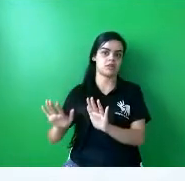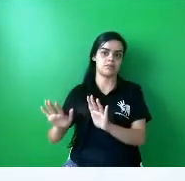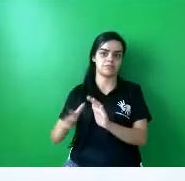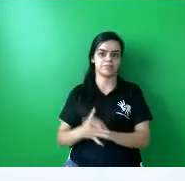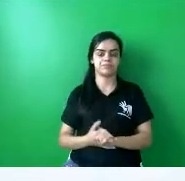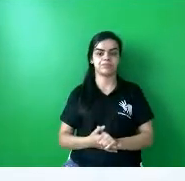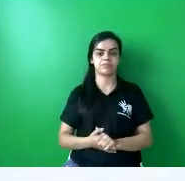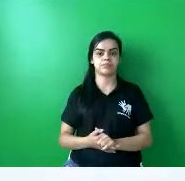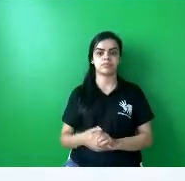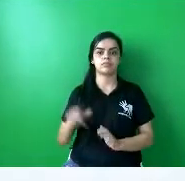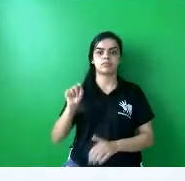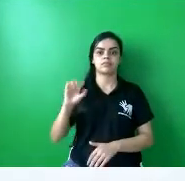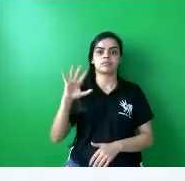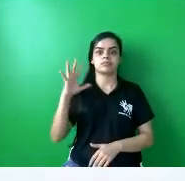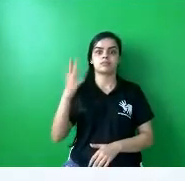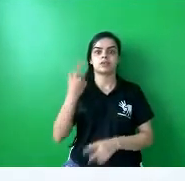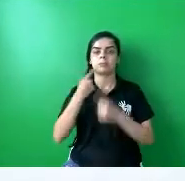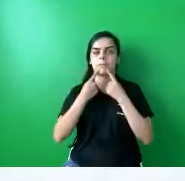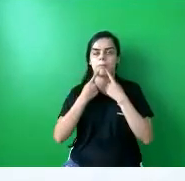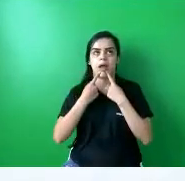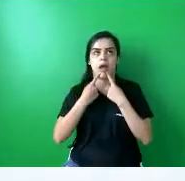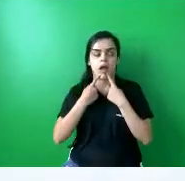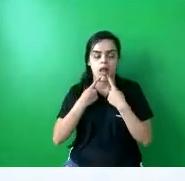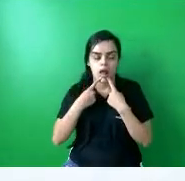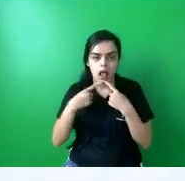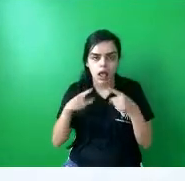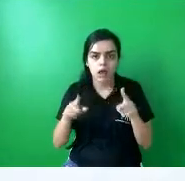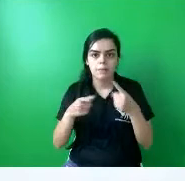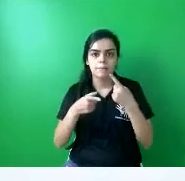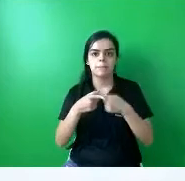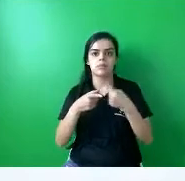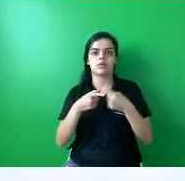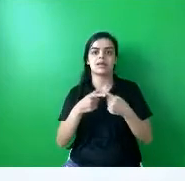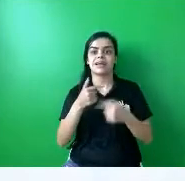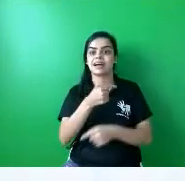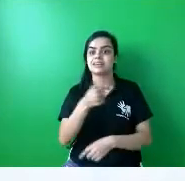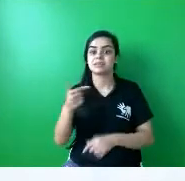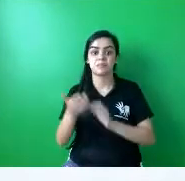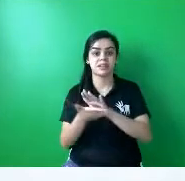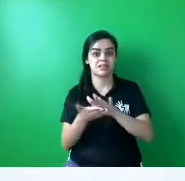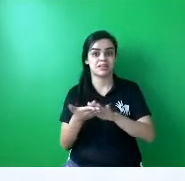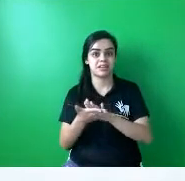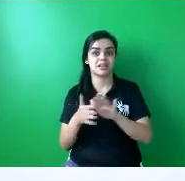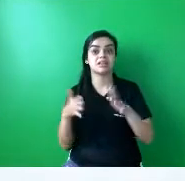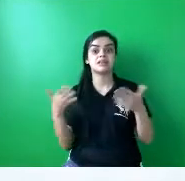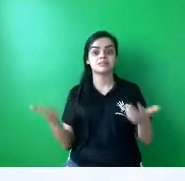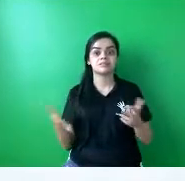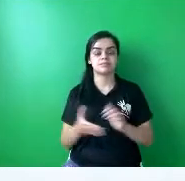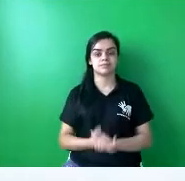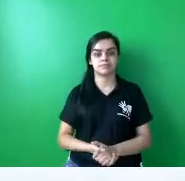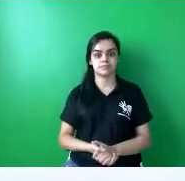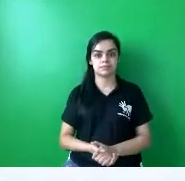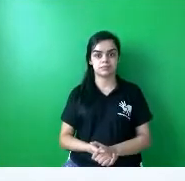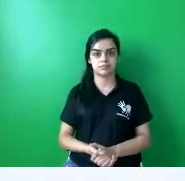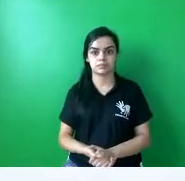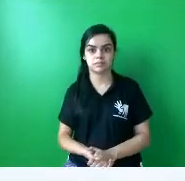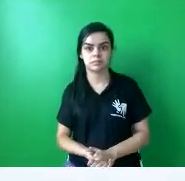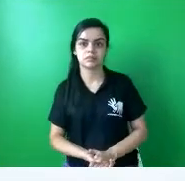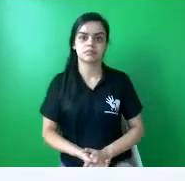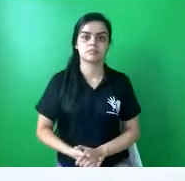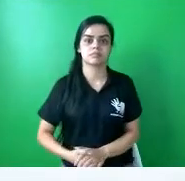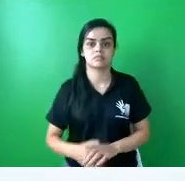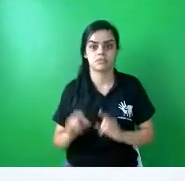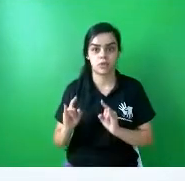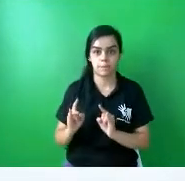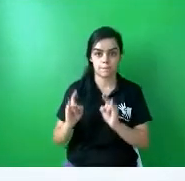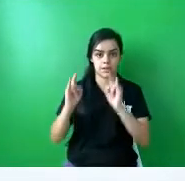que acontece que está todo mundo reclamando, mas por que eu não posso passar a semana? O que acontece é assim, O apartamento,